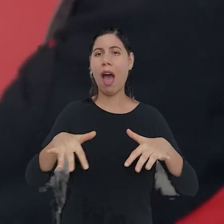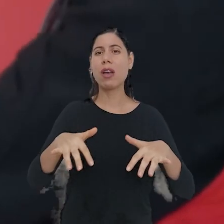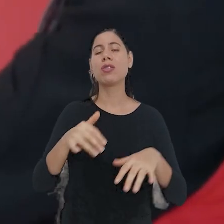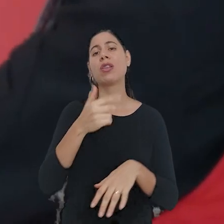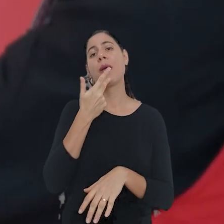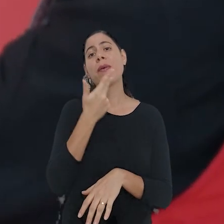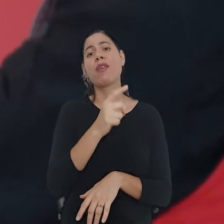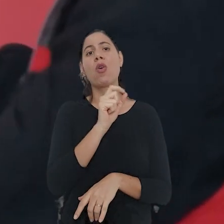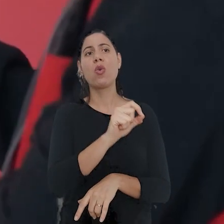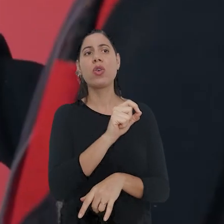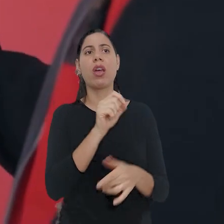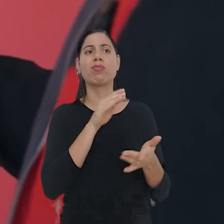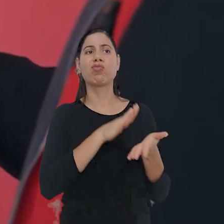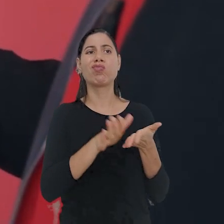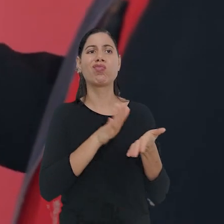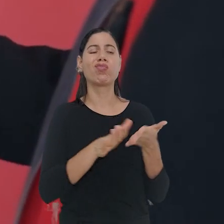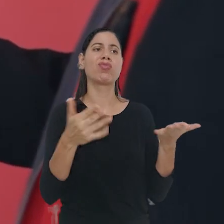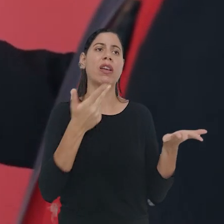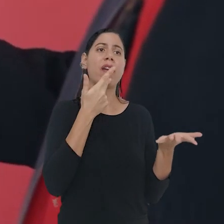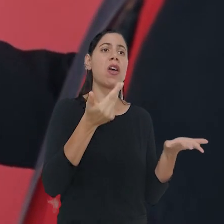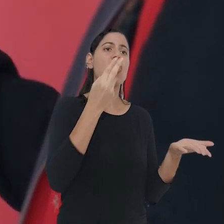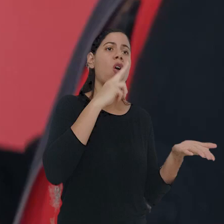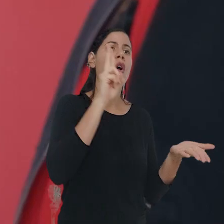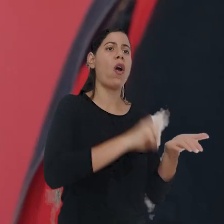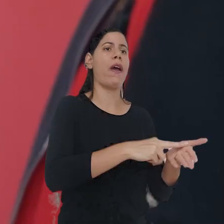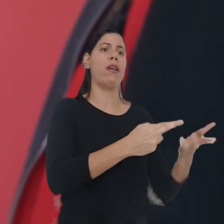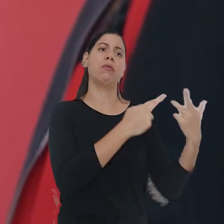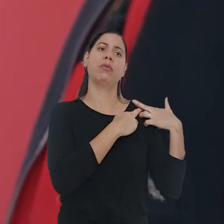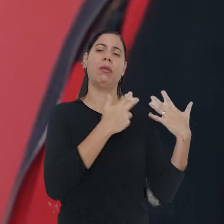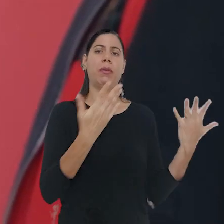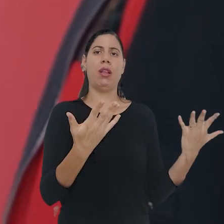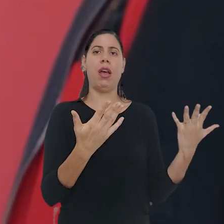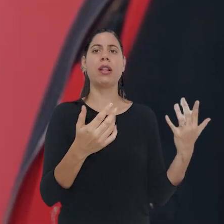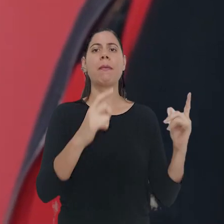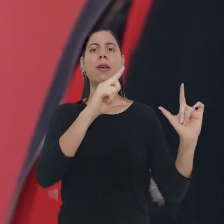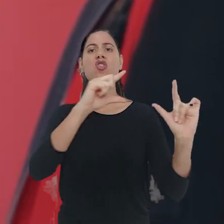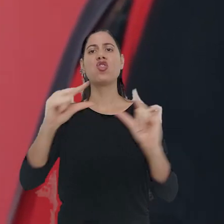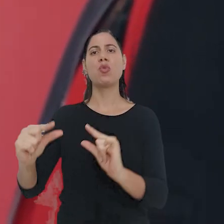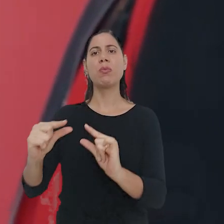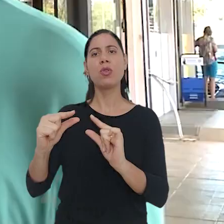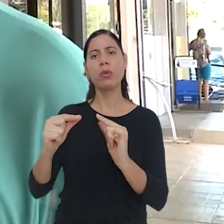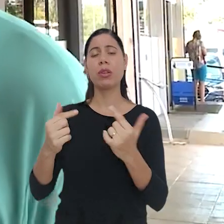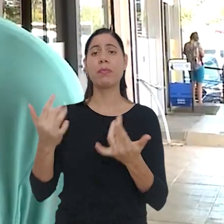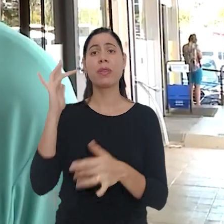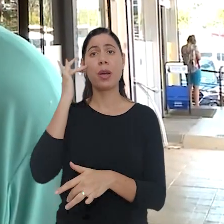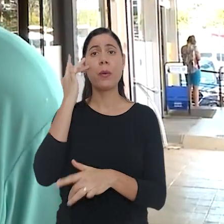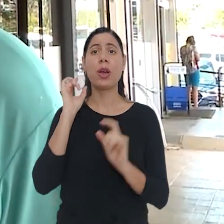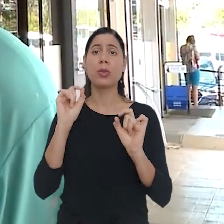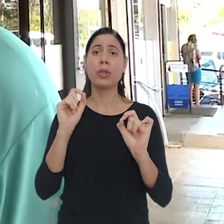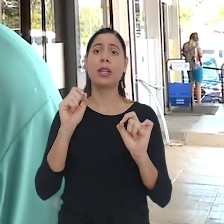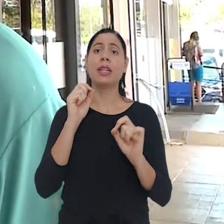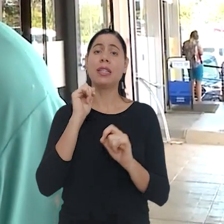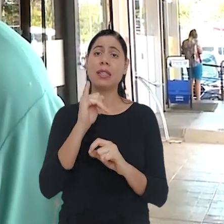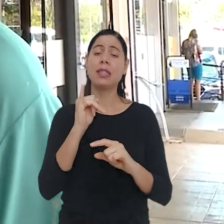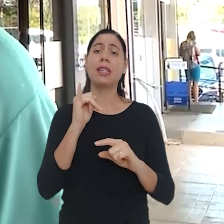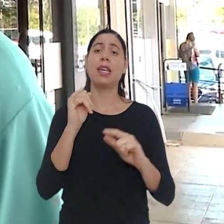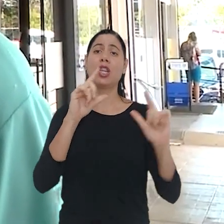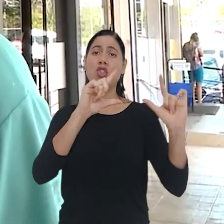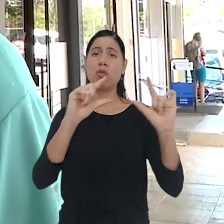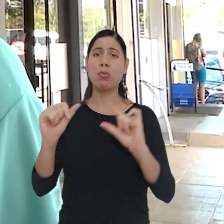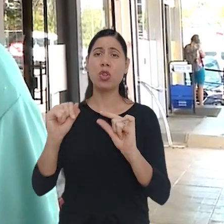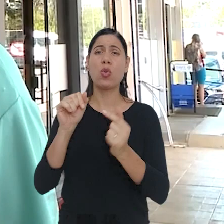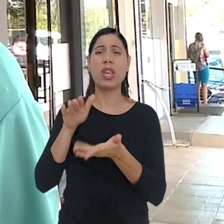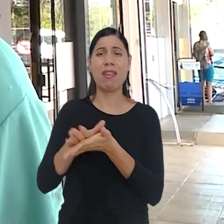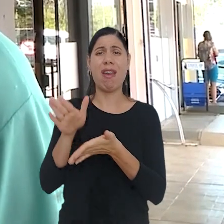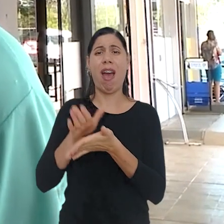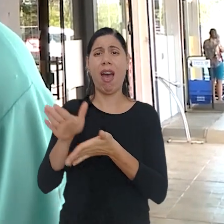isso ele gostaria que os Correios fizessem o serviço todo para a taxa do condomínio diminuir. Eu acho que tudo que puder fazer para diminuir